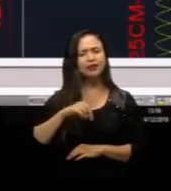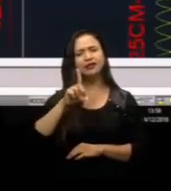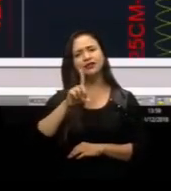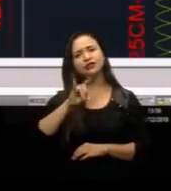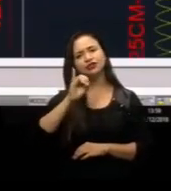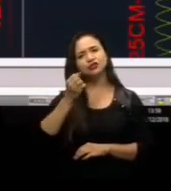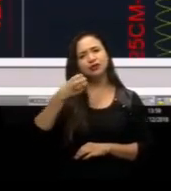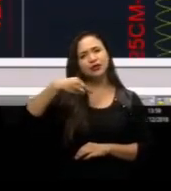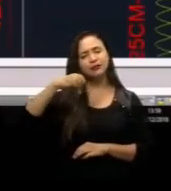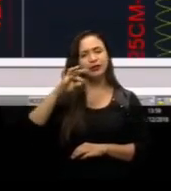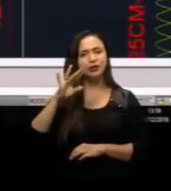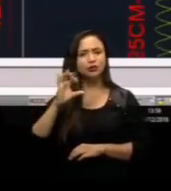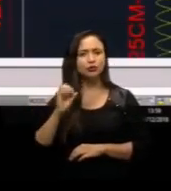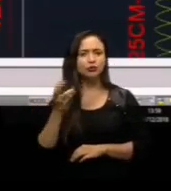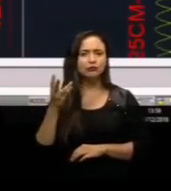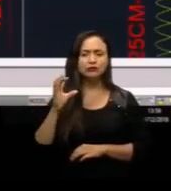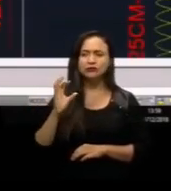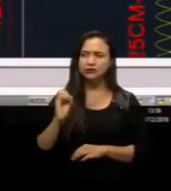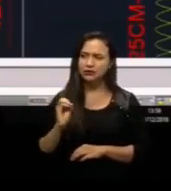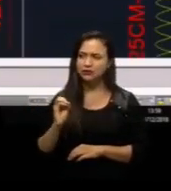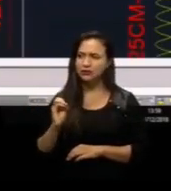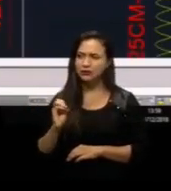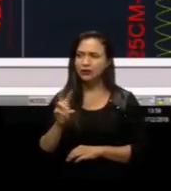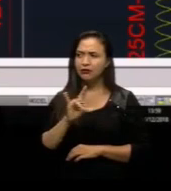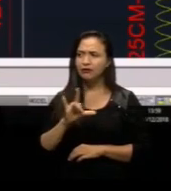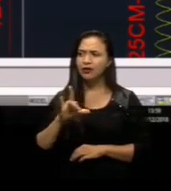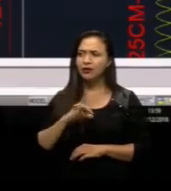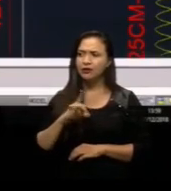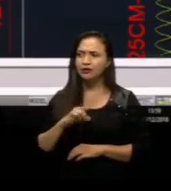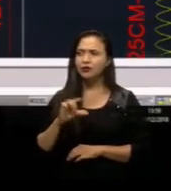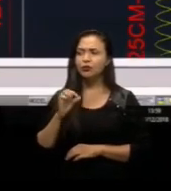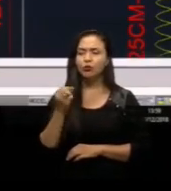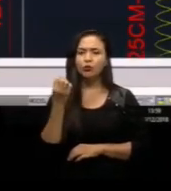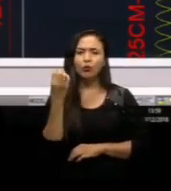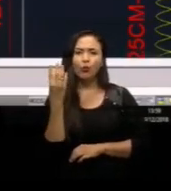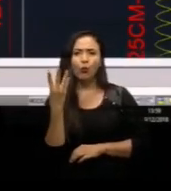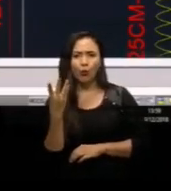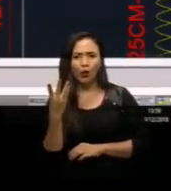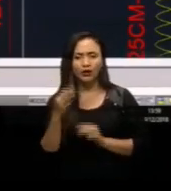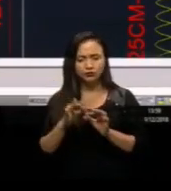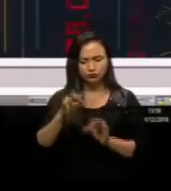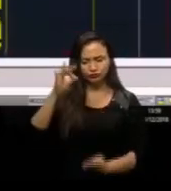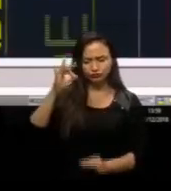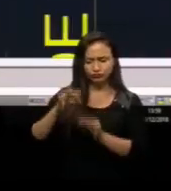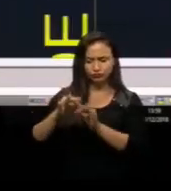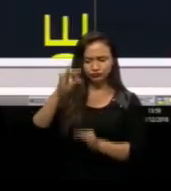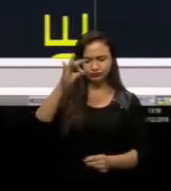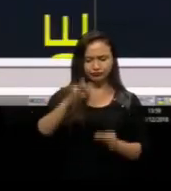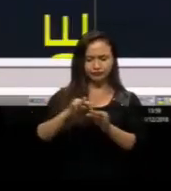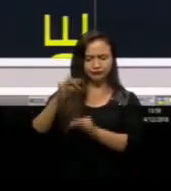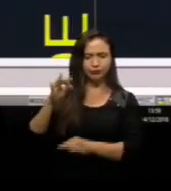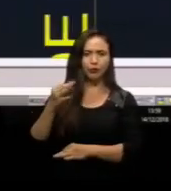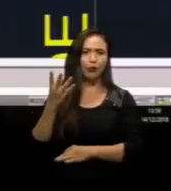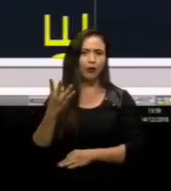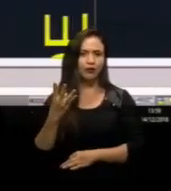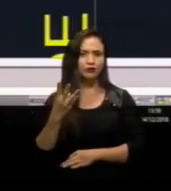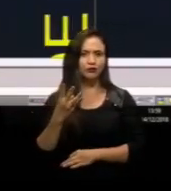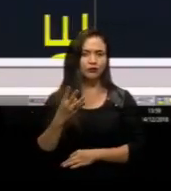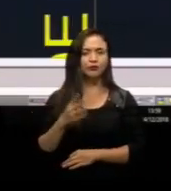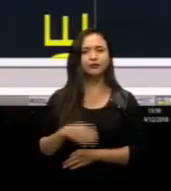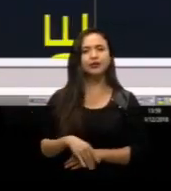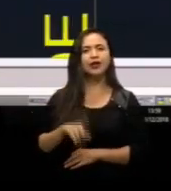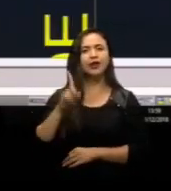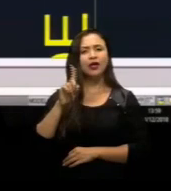essa estaca ela vai estar armada com 4 fi de 8 com 2 metros. O que seriam 4 fi de 8?